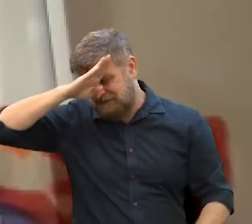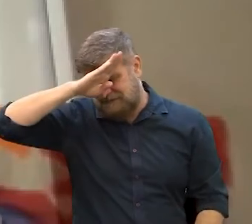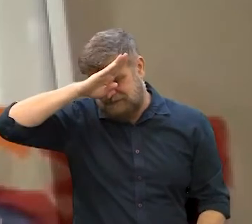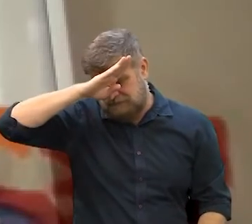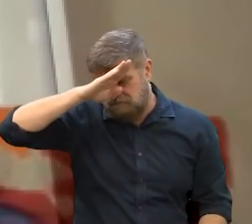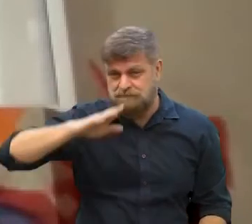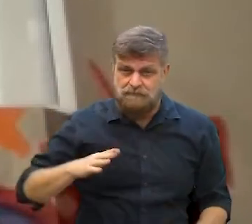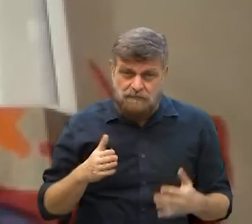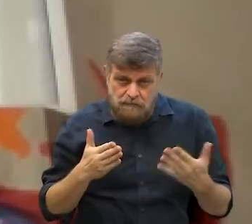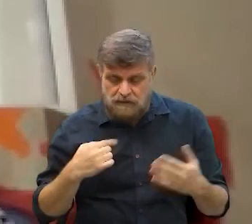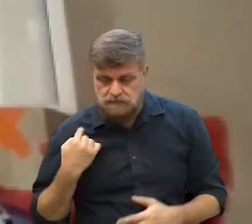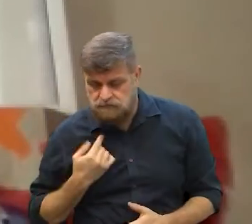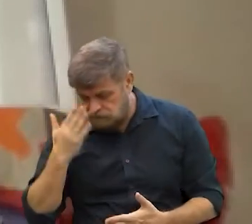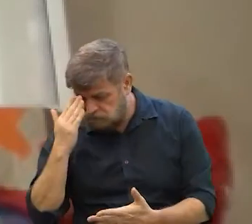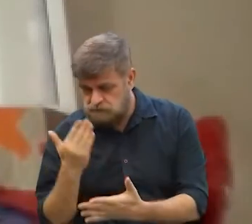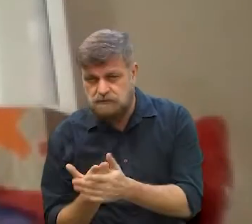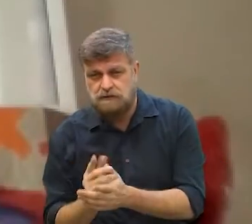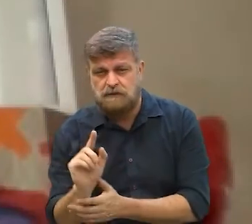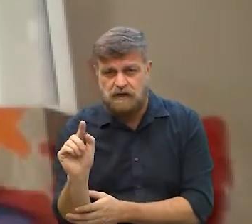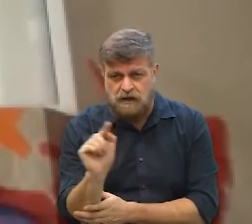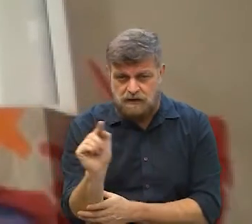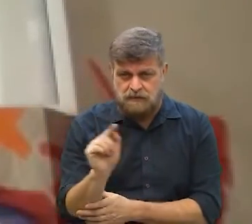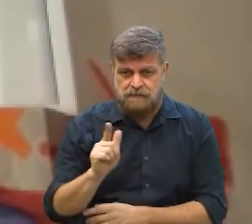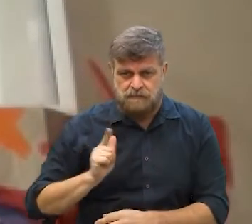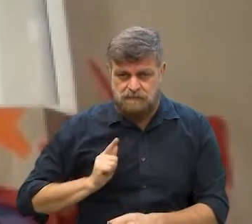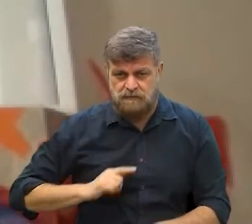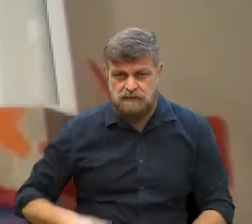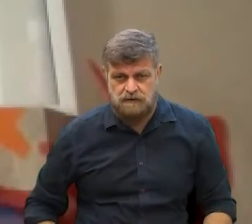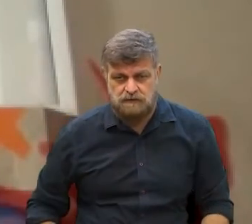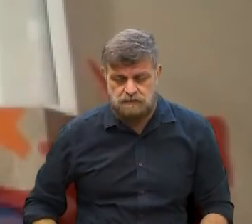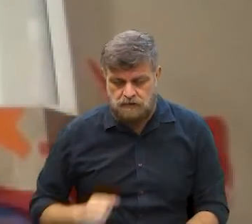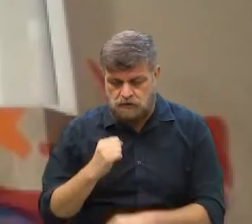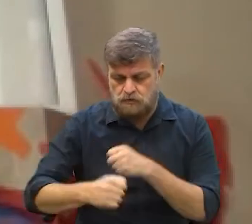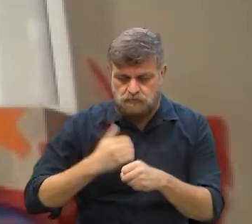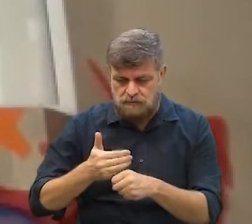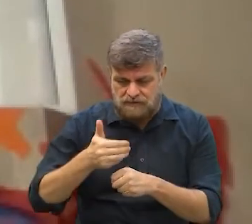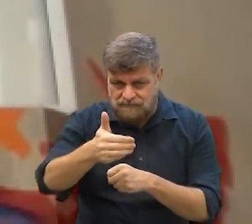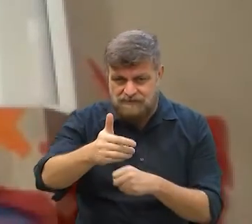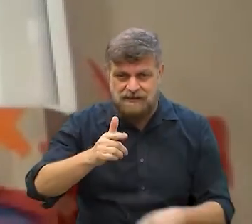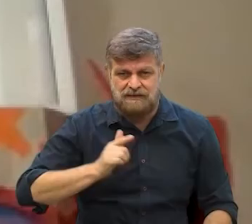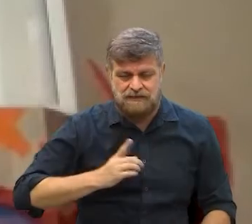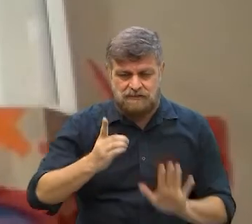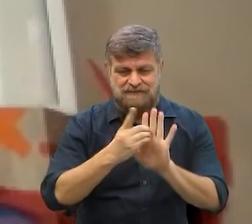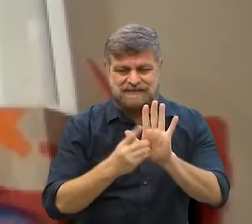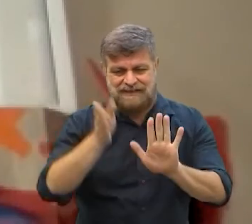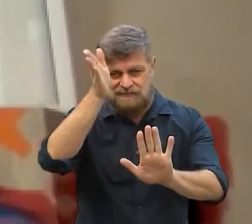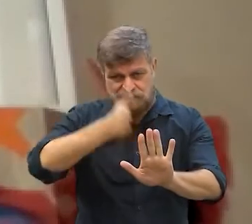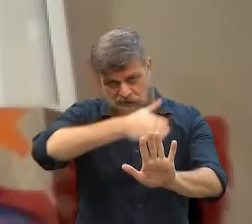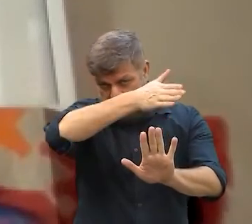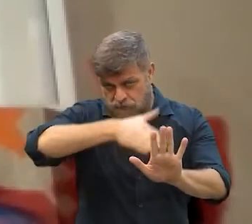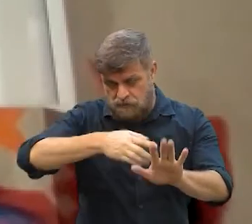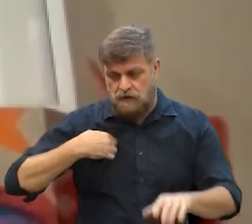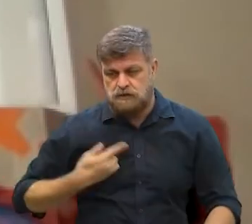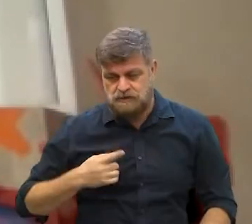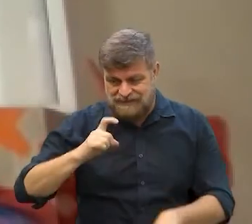Bolsonaro, mas a gente acredita que, a partir do ano que vem, com a queda desse decreto, a gente